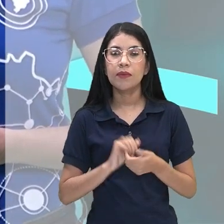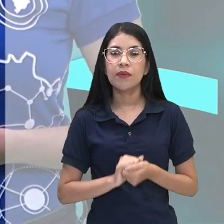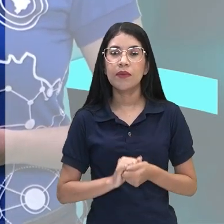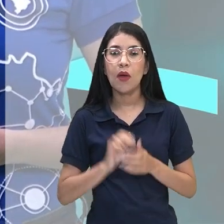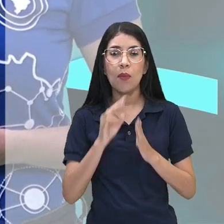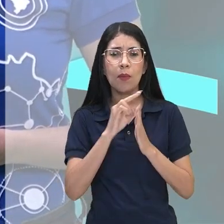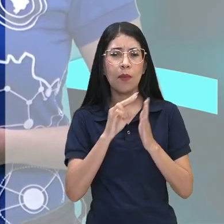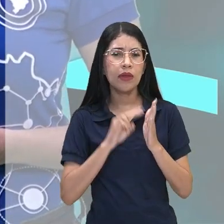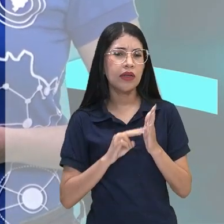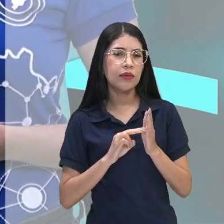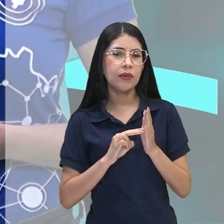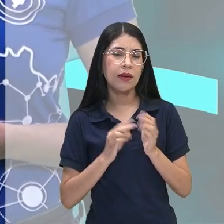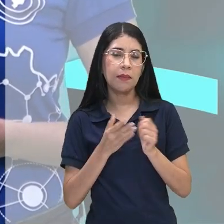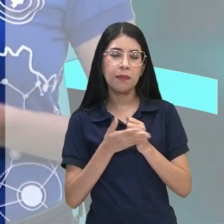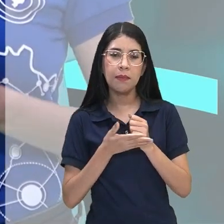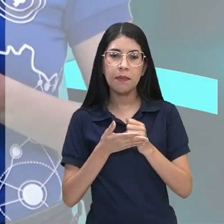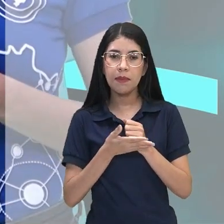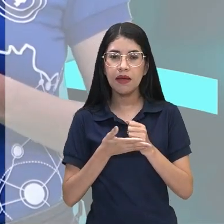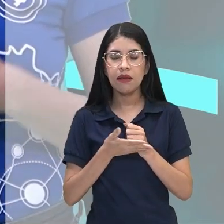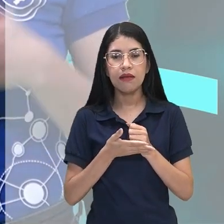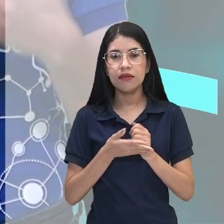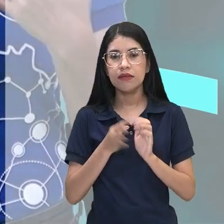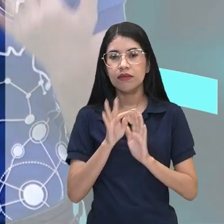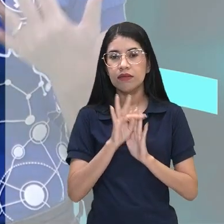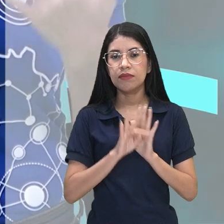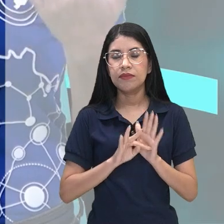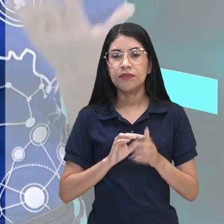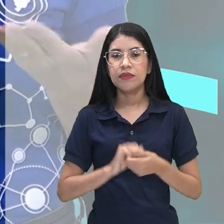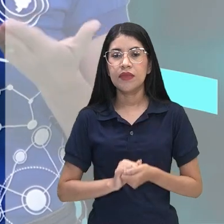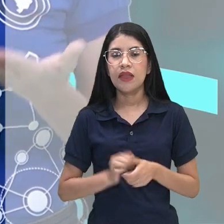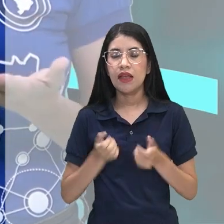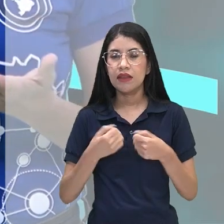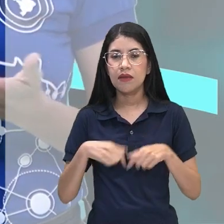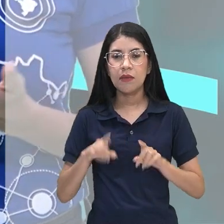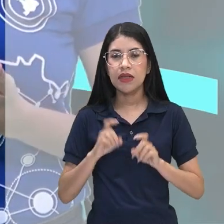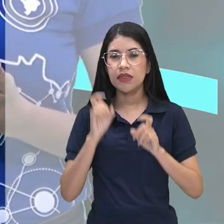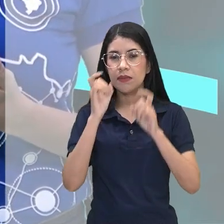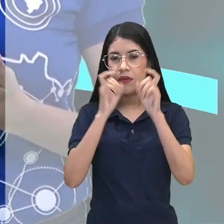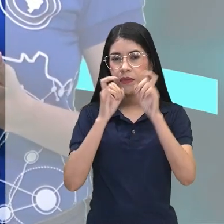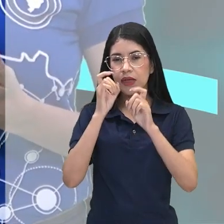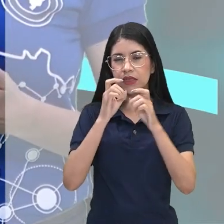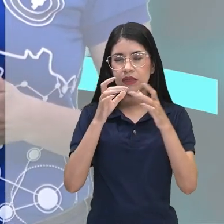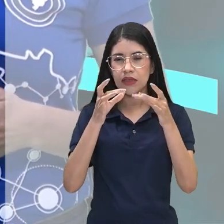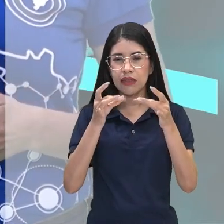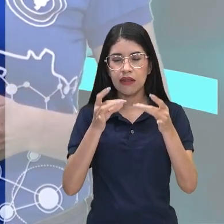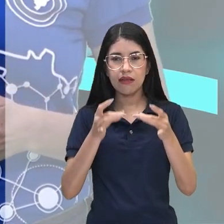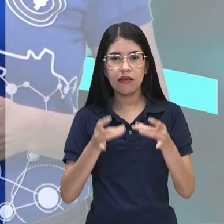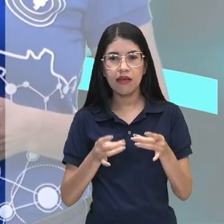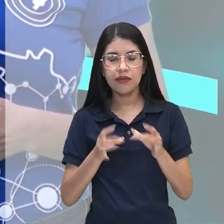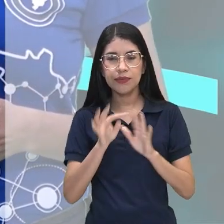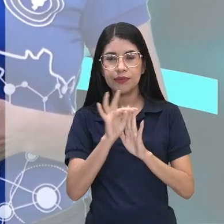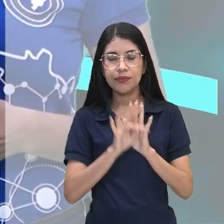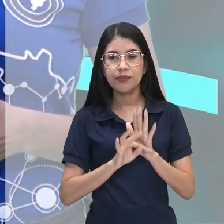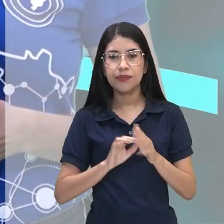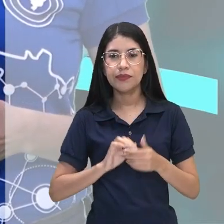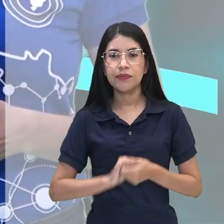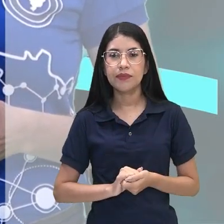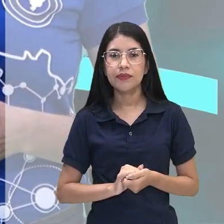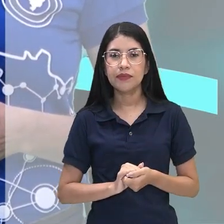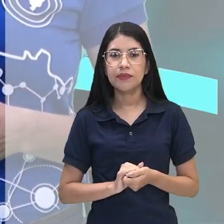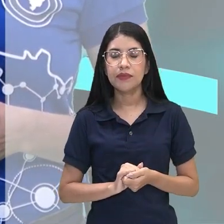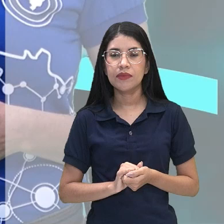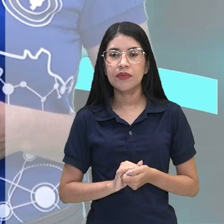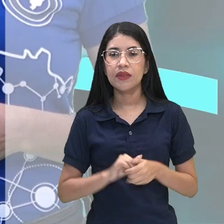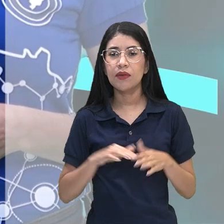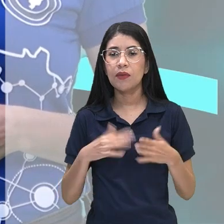leitura superficial do texto, sem se preocupar com detalhes. Então, qual é a ideia